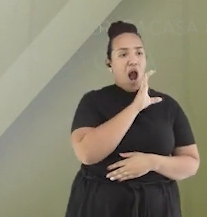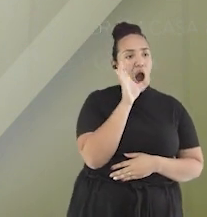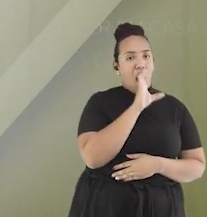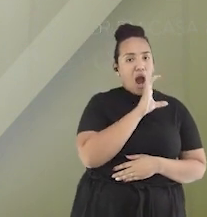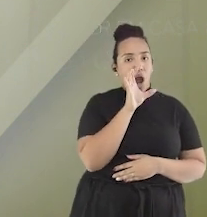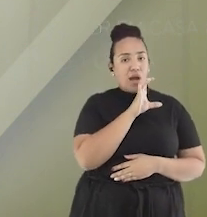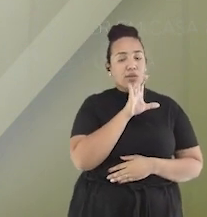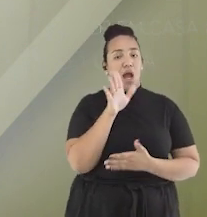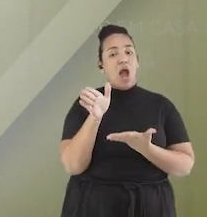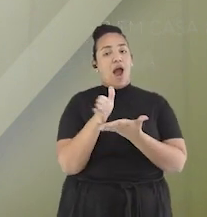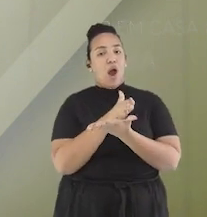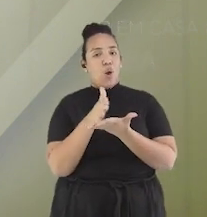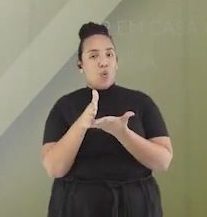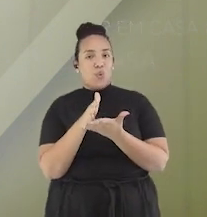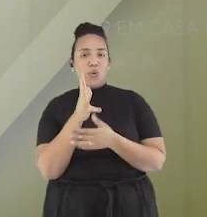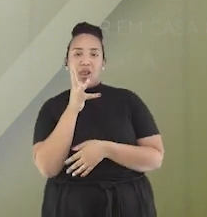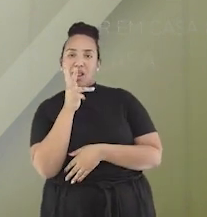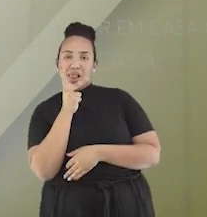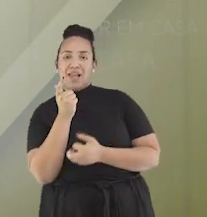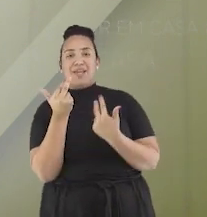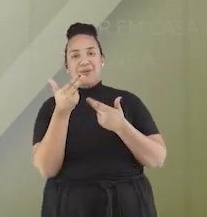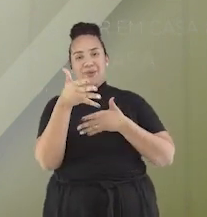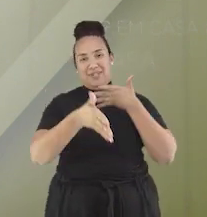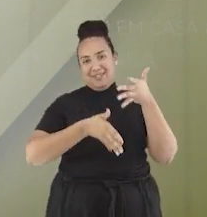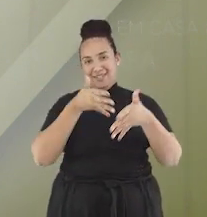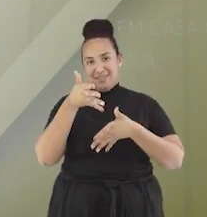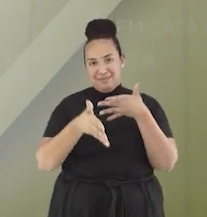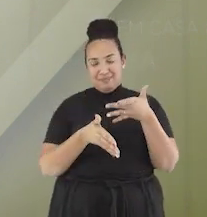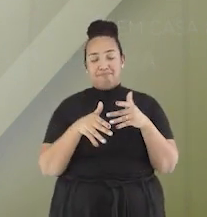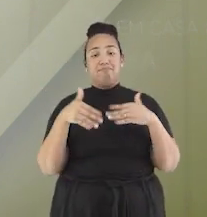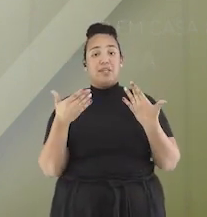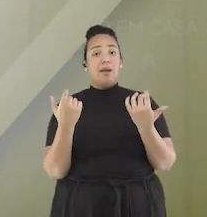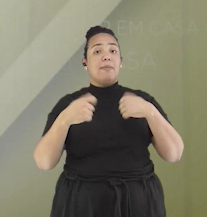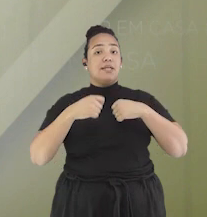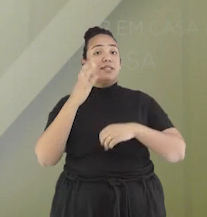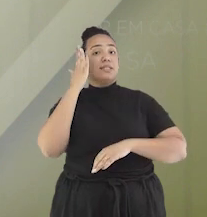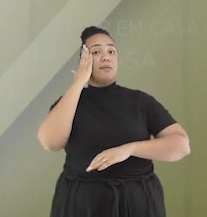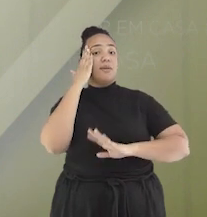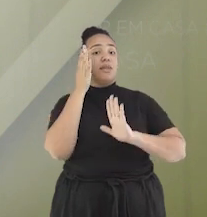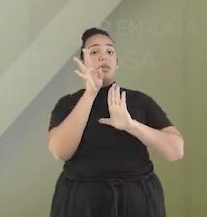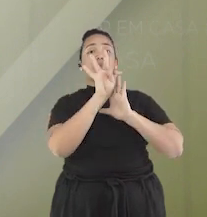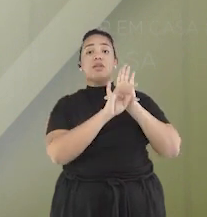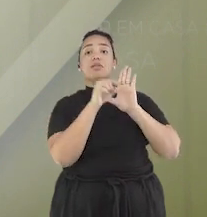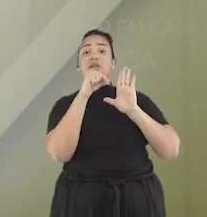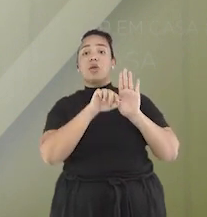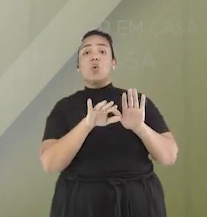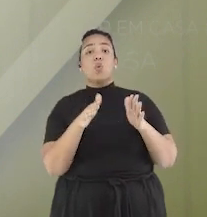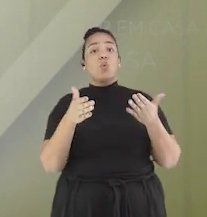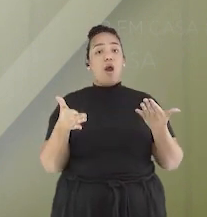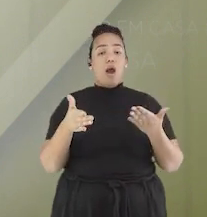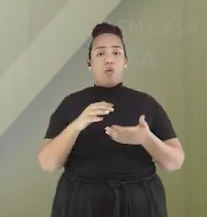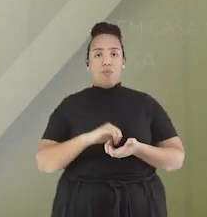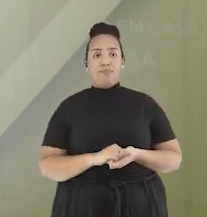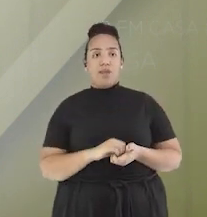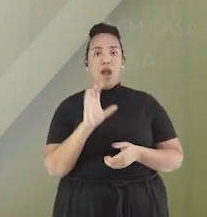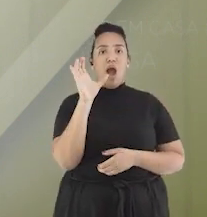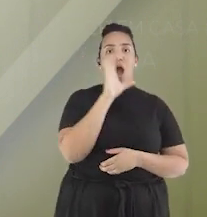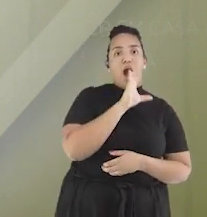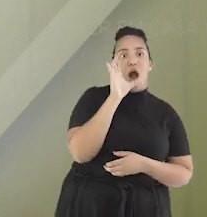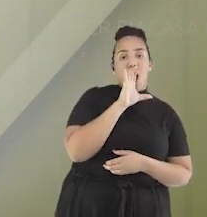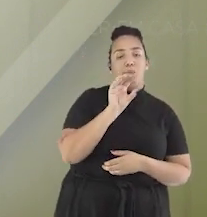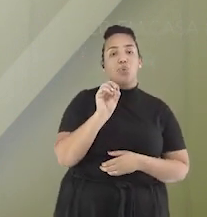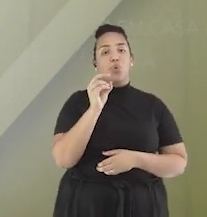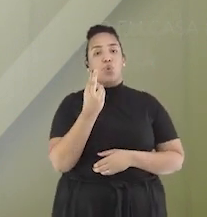mais lenta. É preciso saber que tipo de texto estamos lendo, para saber se a leitura será feita